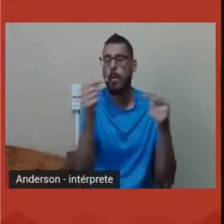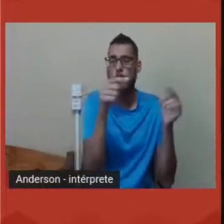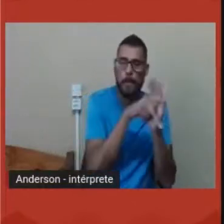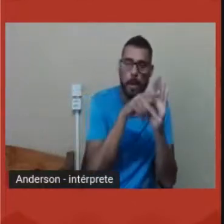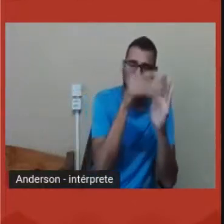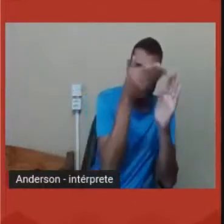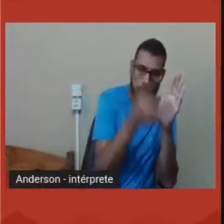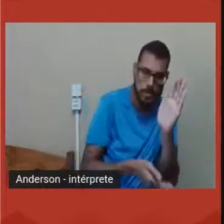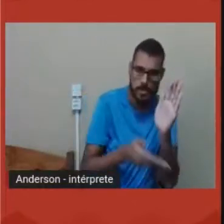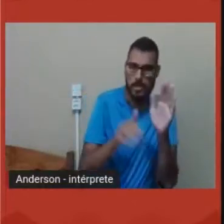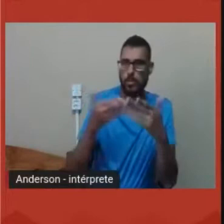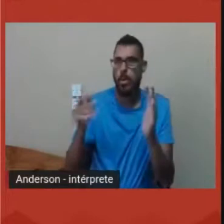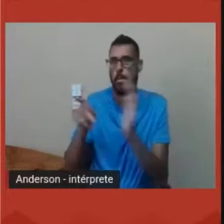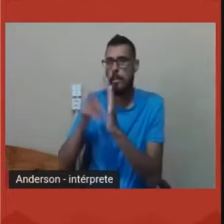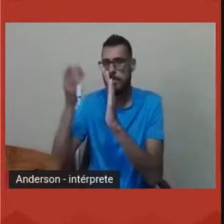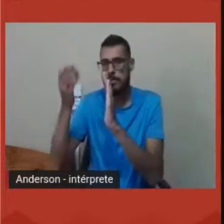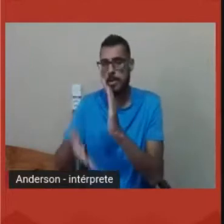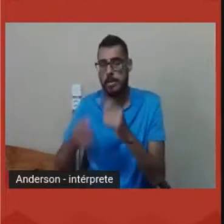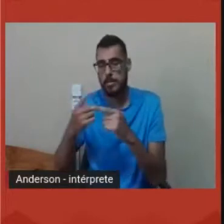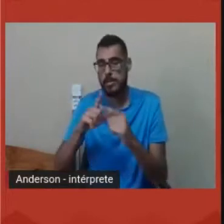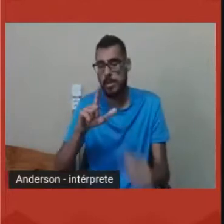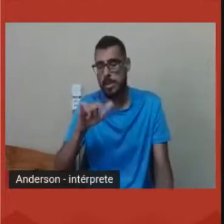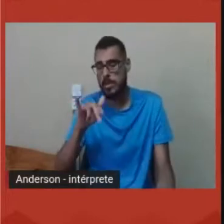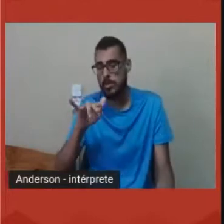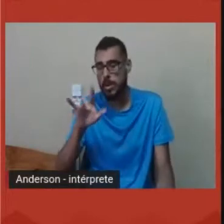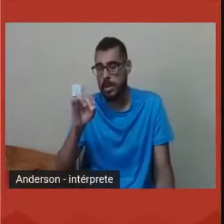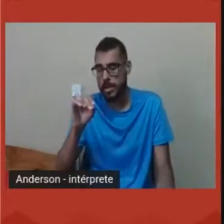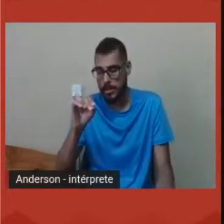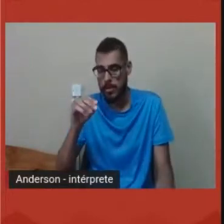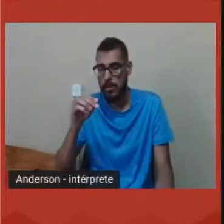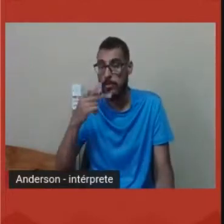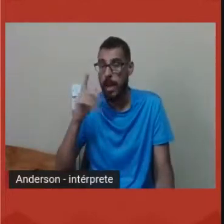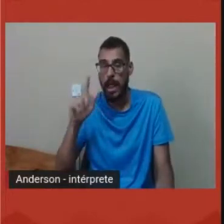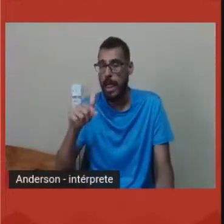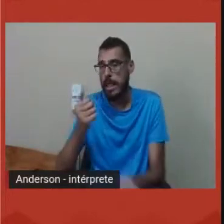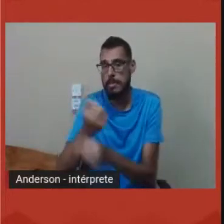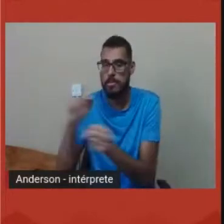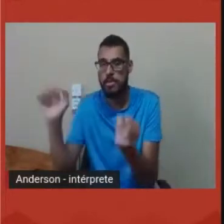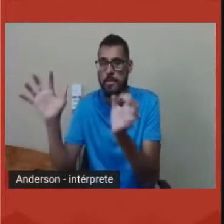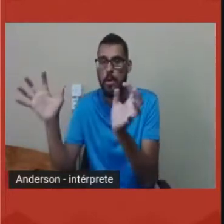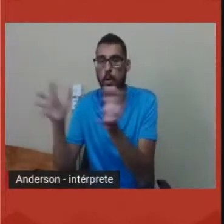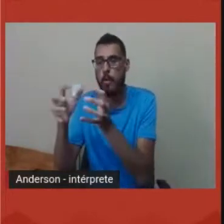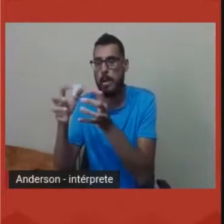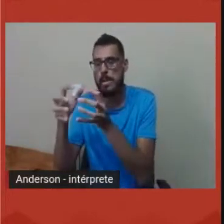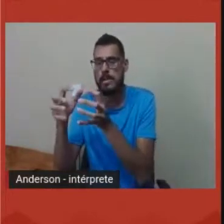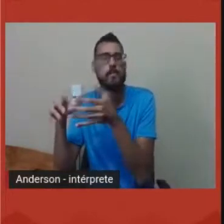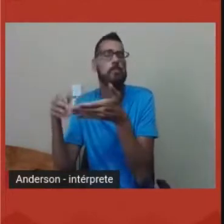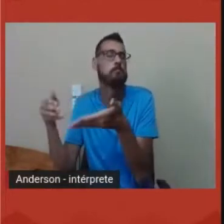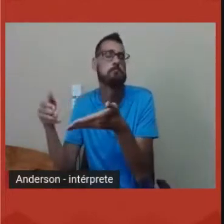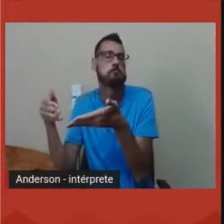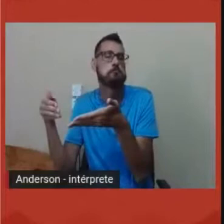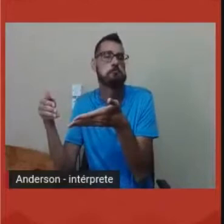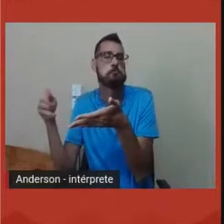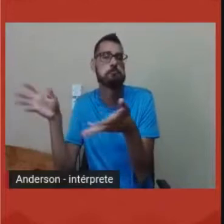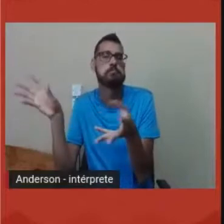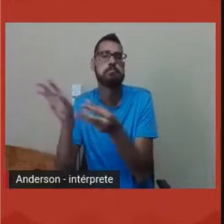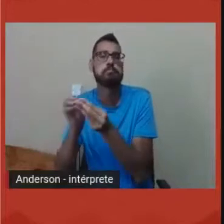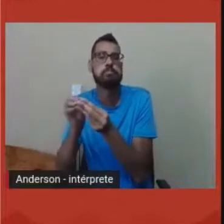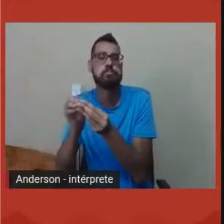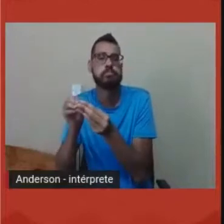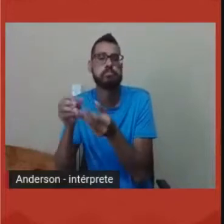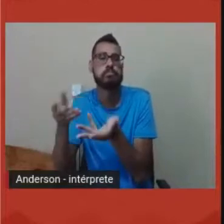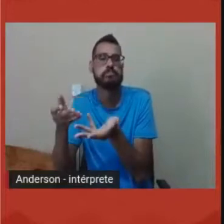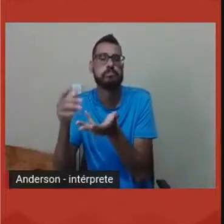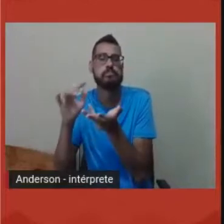Porque o líquido está aqui como incompressível. Qual é a definição dele, exatamente? O que é um fluido